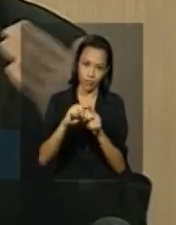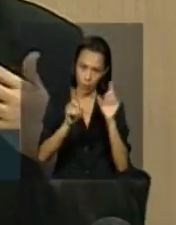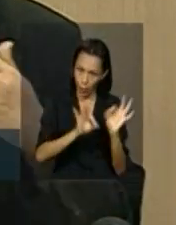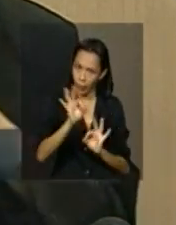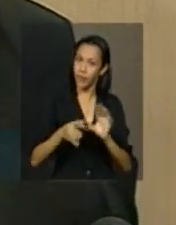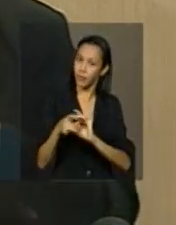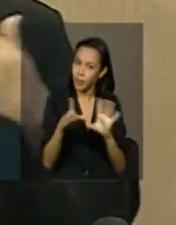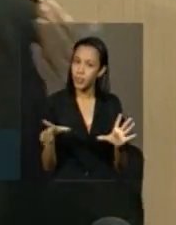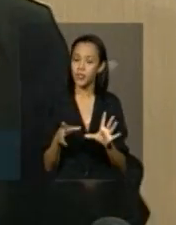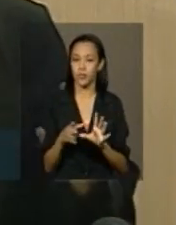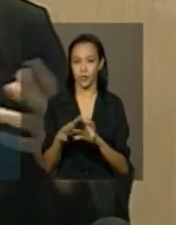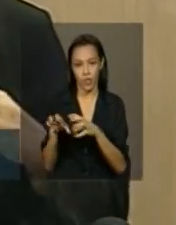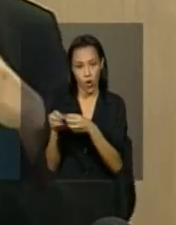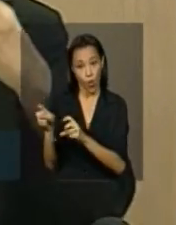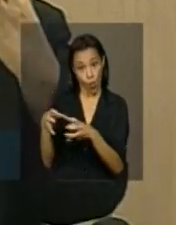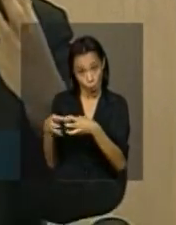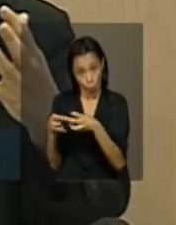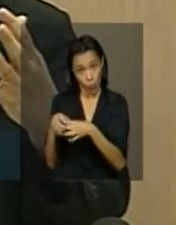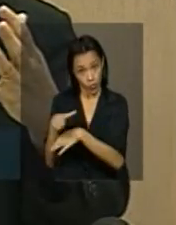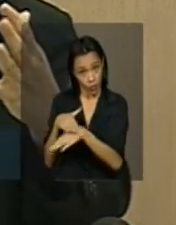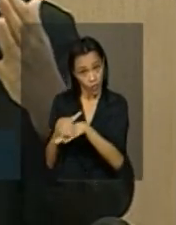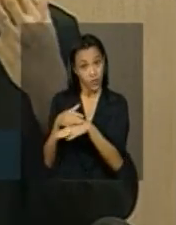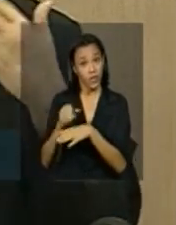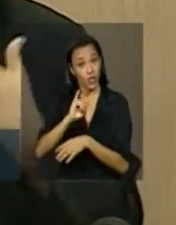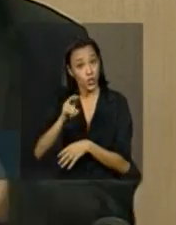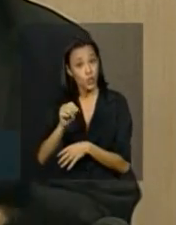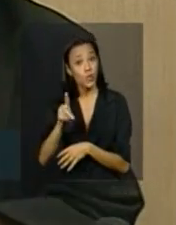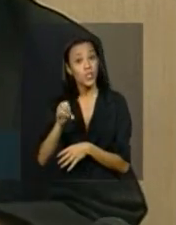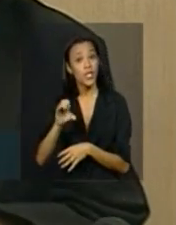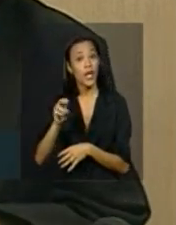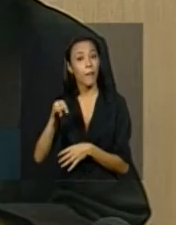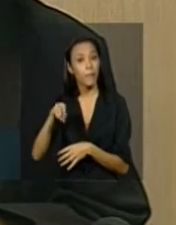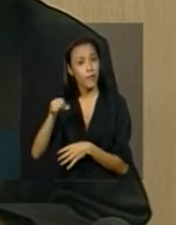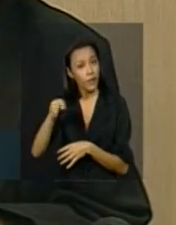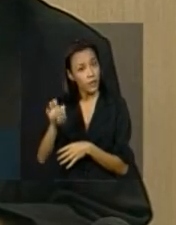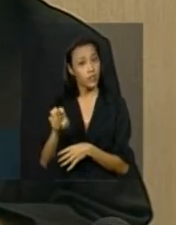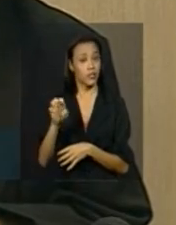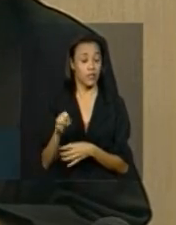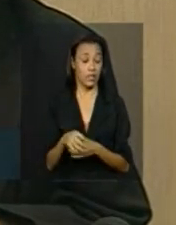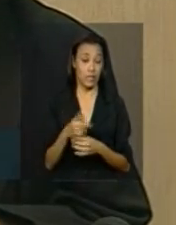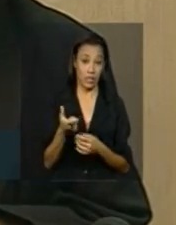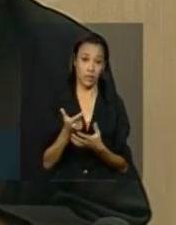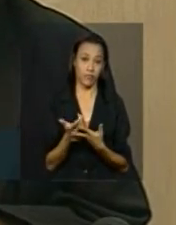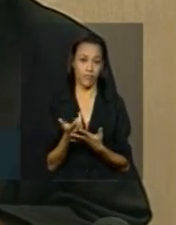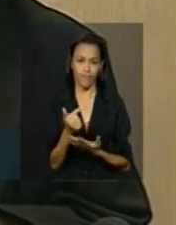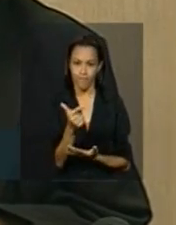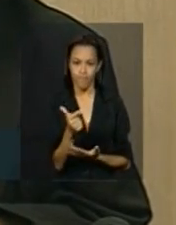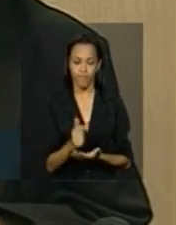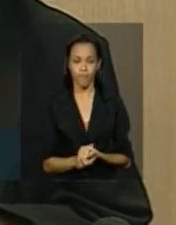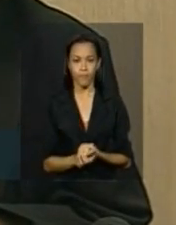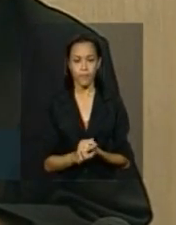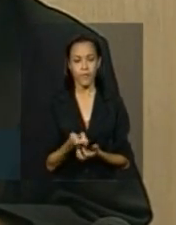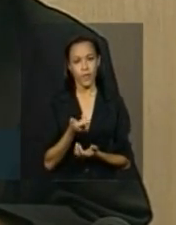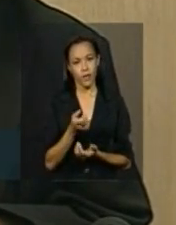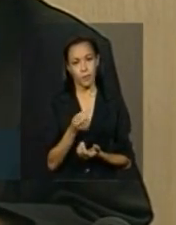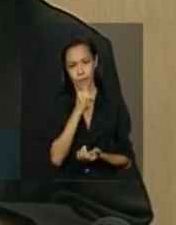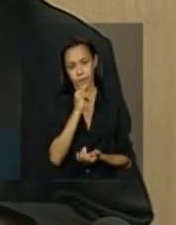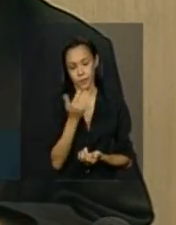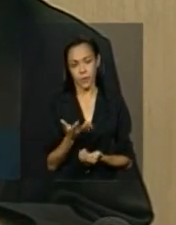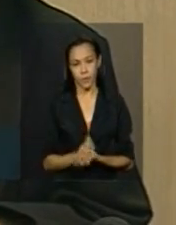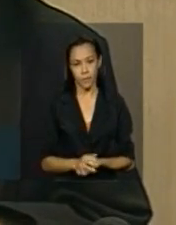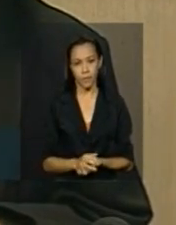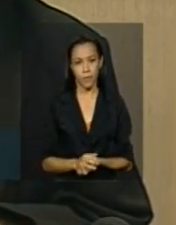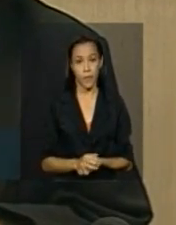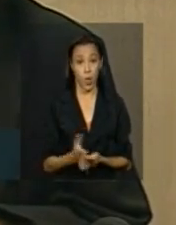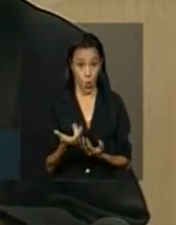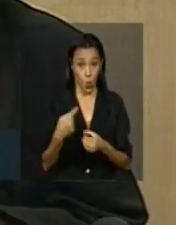agora só vai num dia que a união se a união tornar recurso eh não vai ter linha de financiamento não a fundo prendido concessional por exemplo